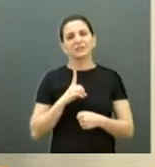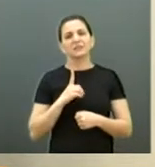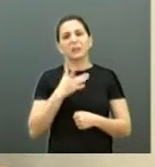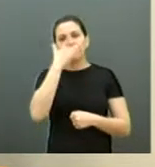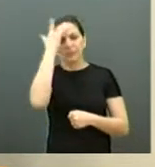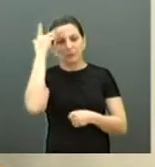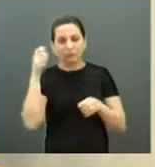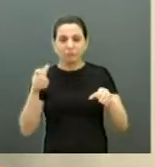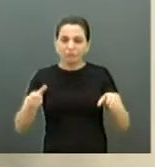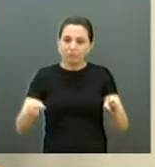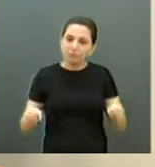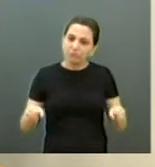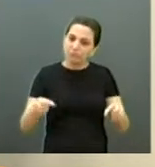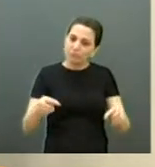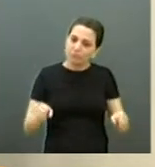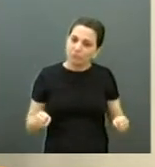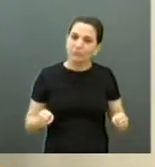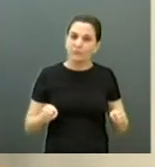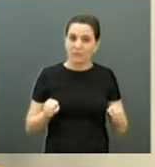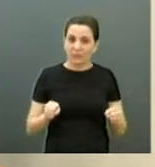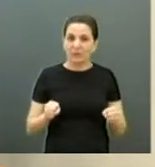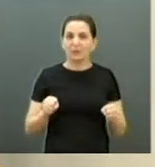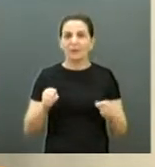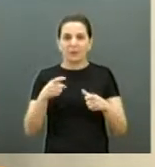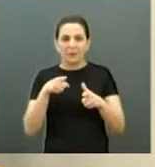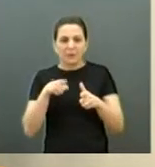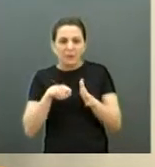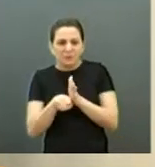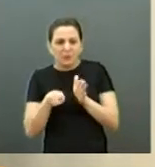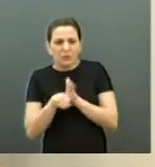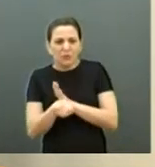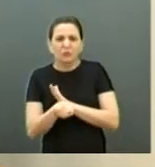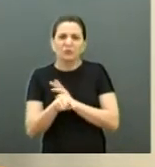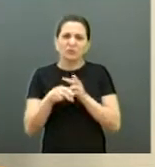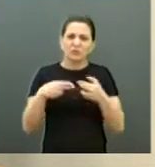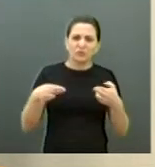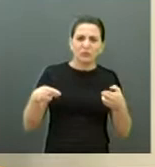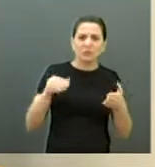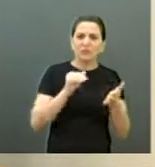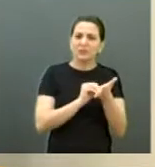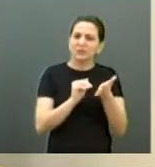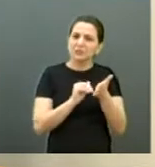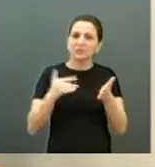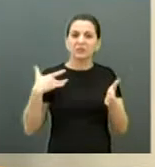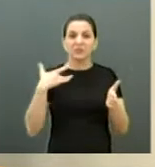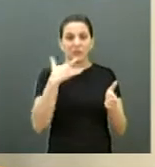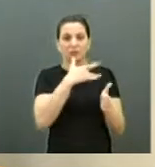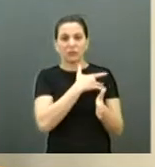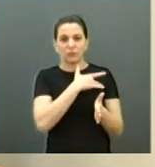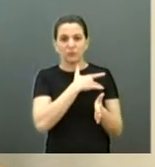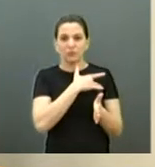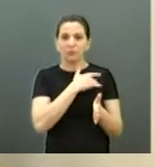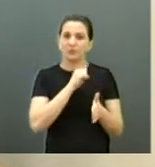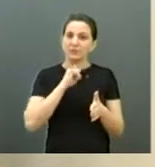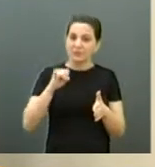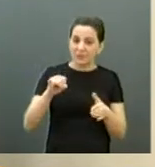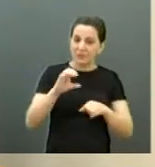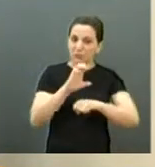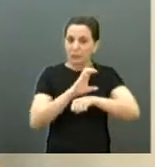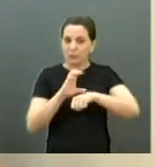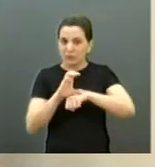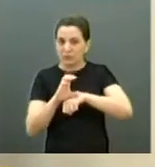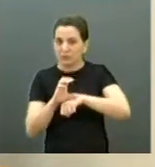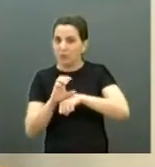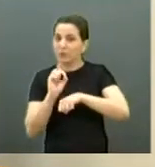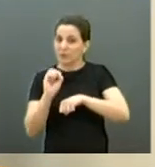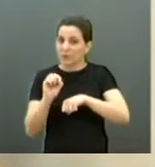cadeirantes questionando a falta das ondas uretrais na secretaria da saúde se a nossa constituição diz